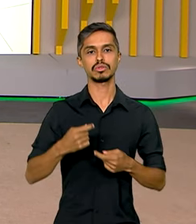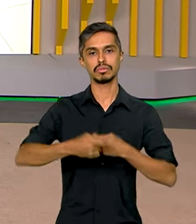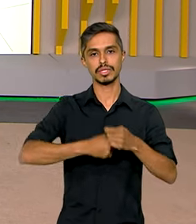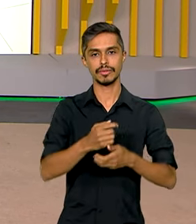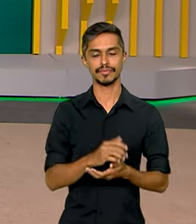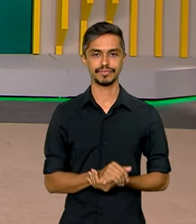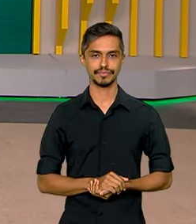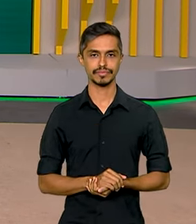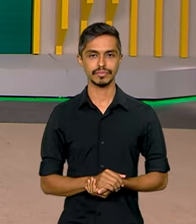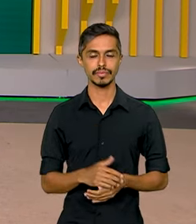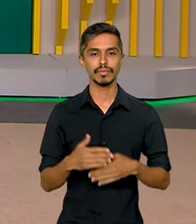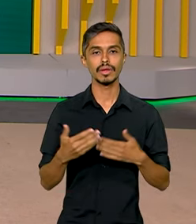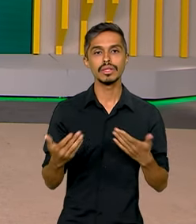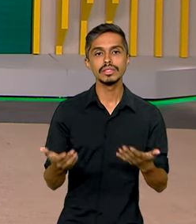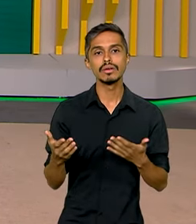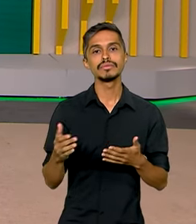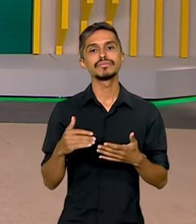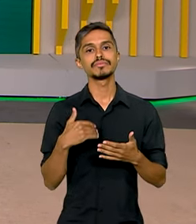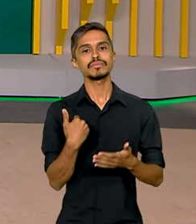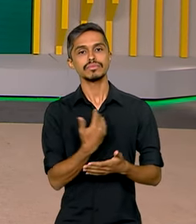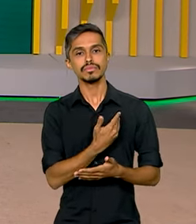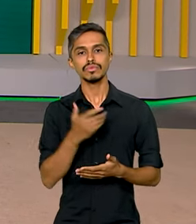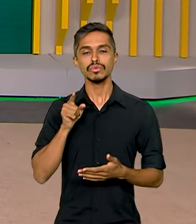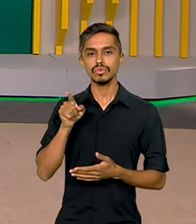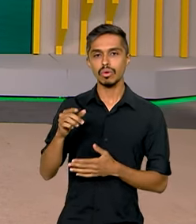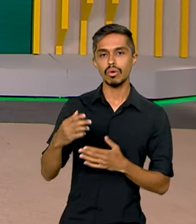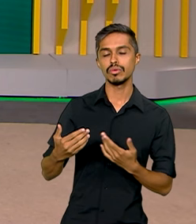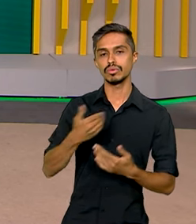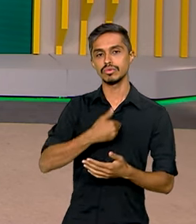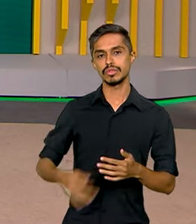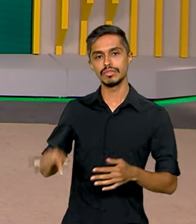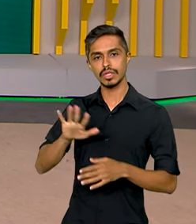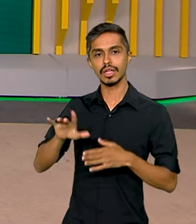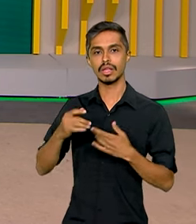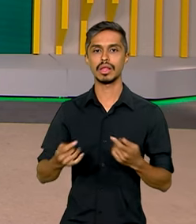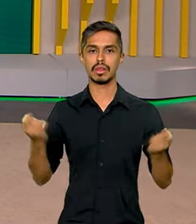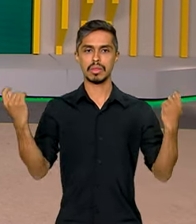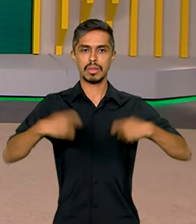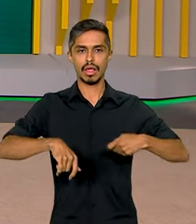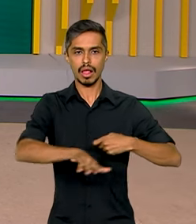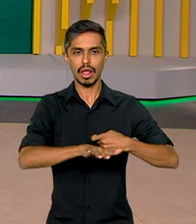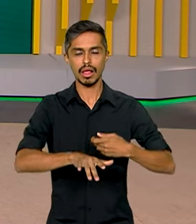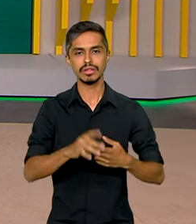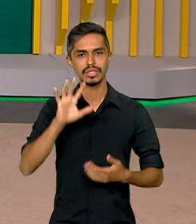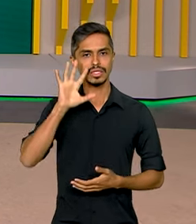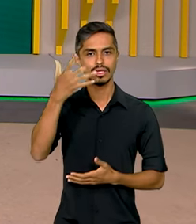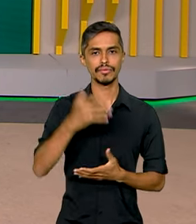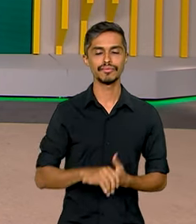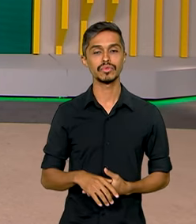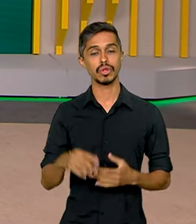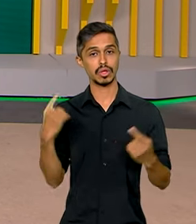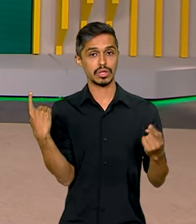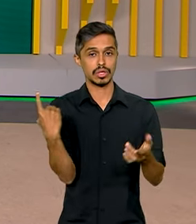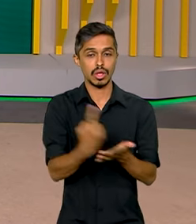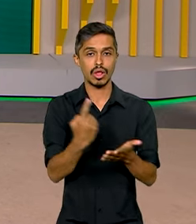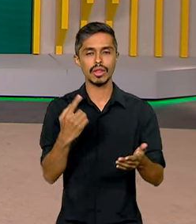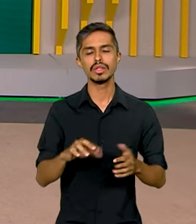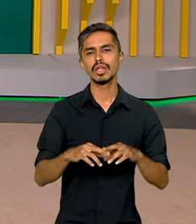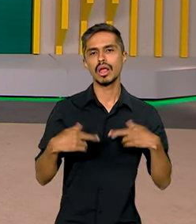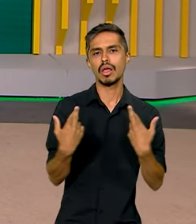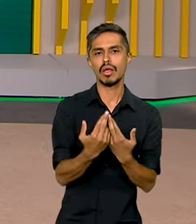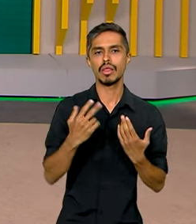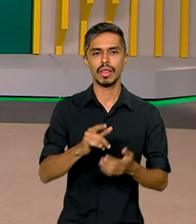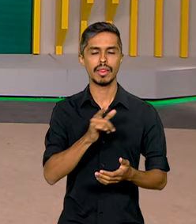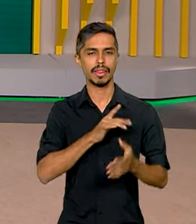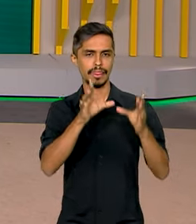o governo federal se reuniu hoje com representantes do setor de apostas online o objetivo do encontro foi definir detalhes